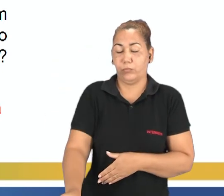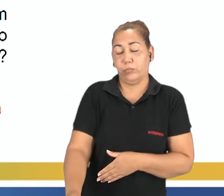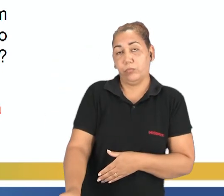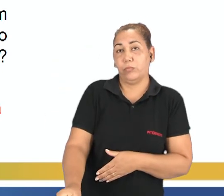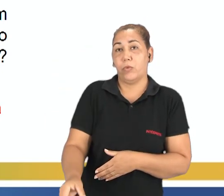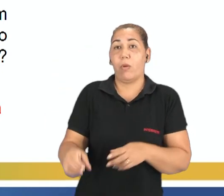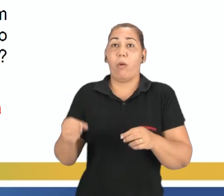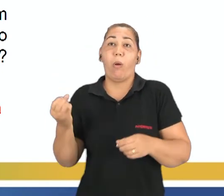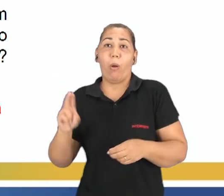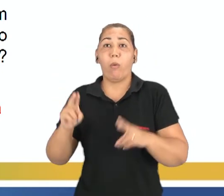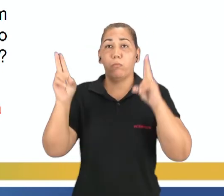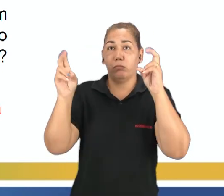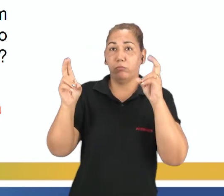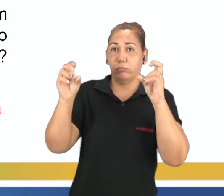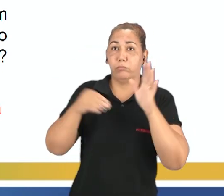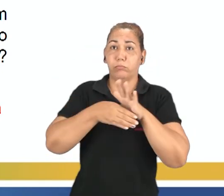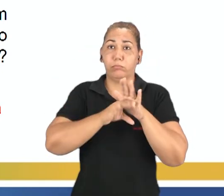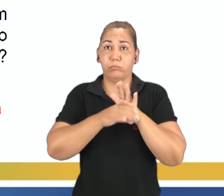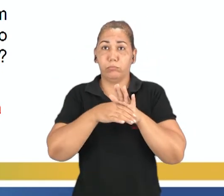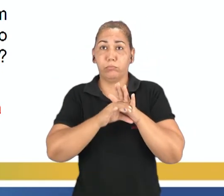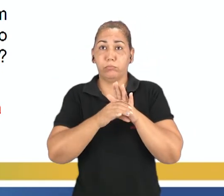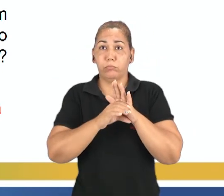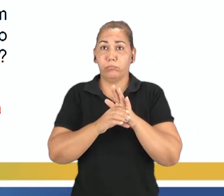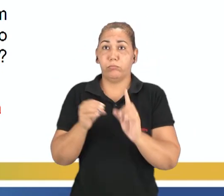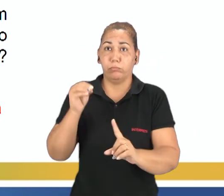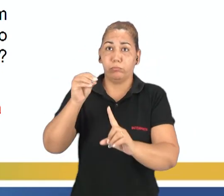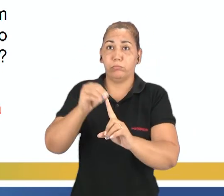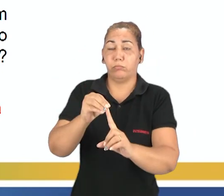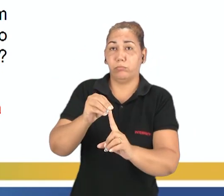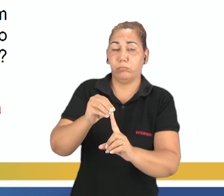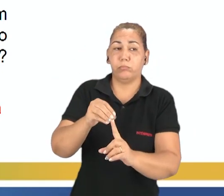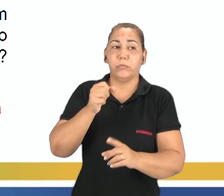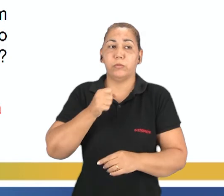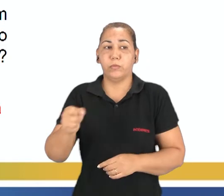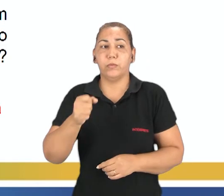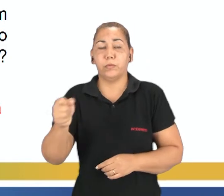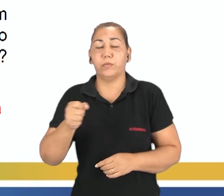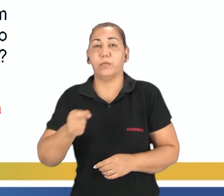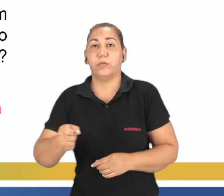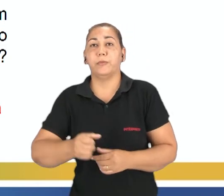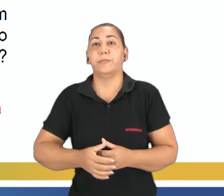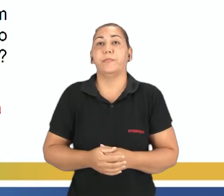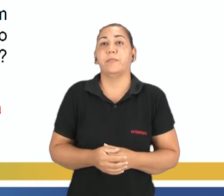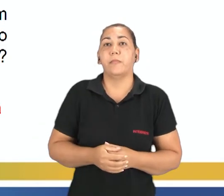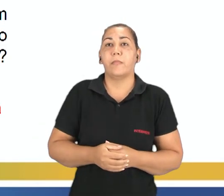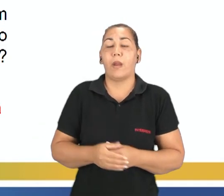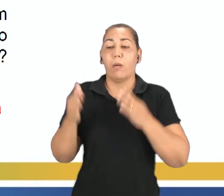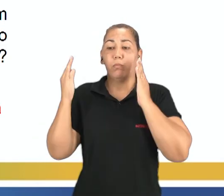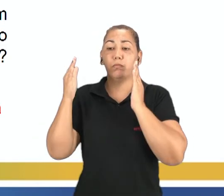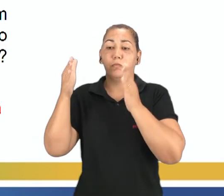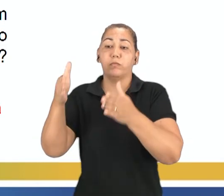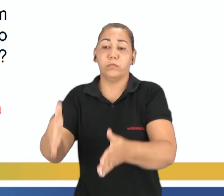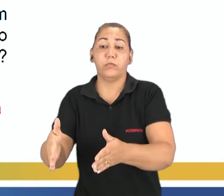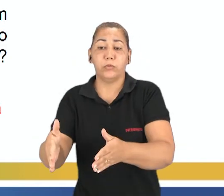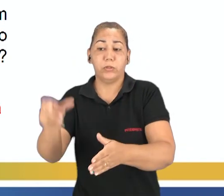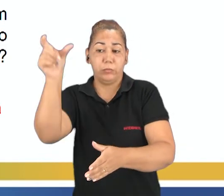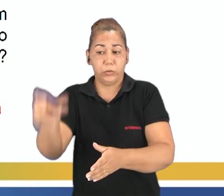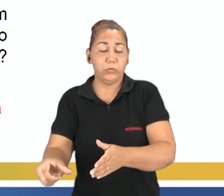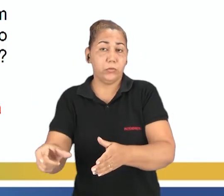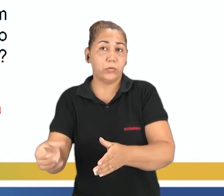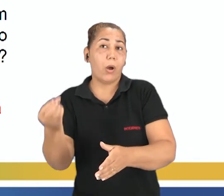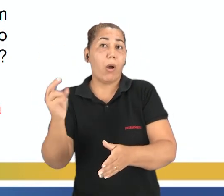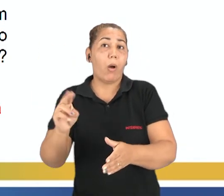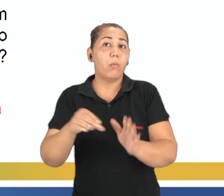assunto. Conteúdo específico o entrevistado domina. No caso da entrevista lida, concentra-se na pessoa ou no conteúdo,